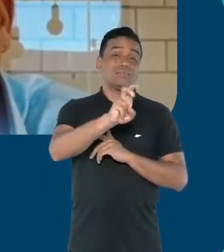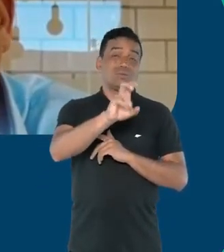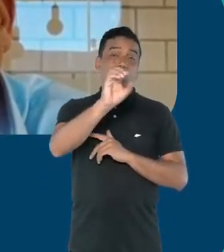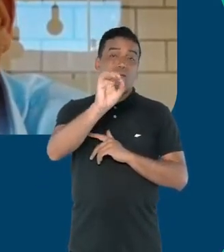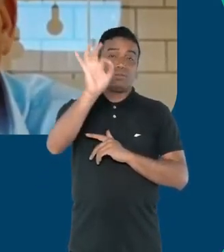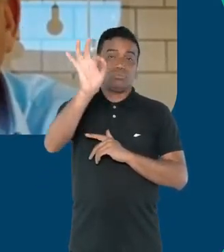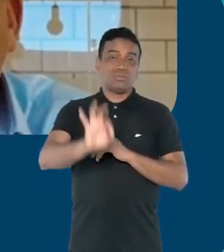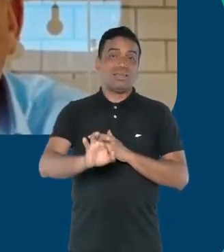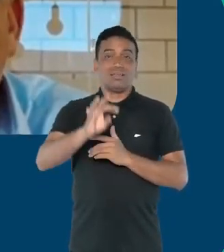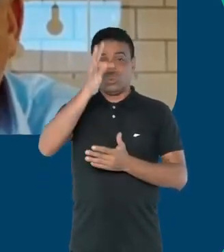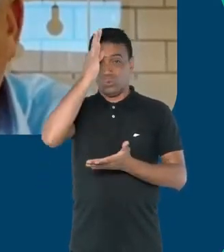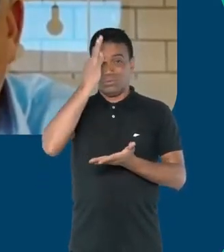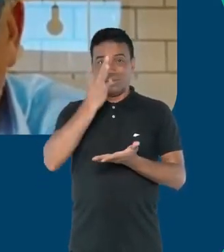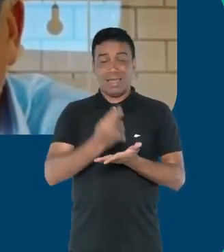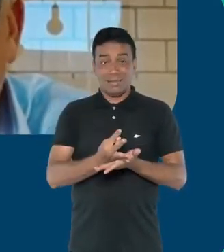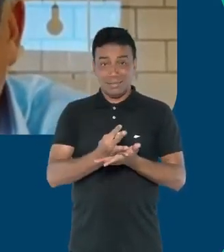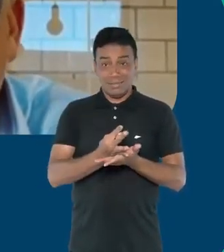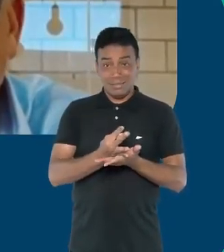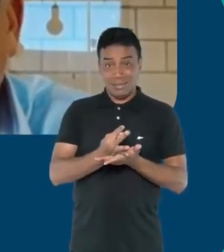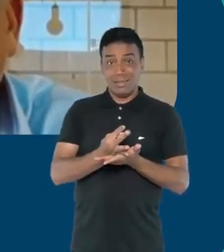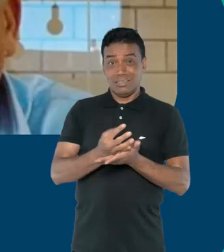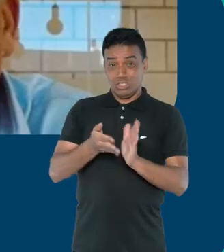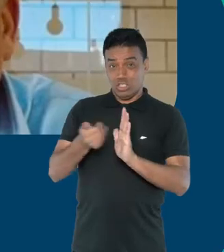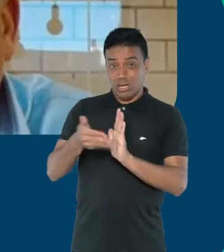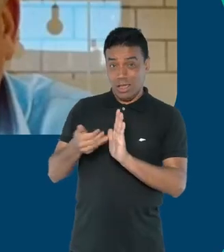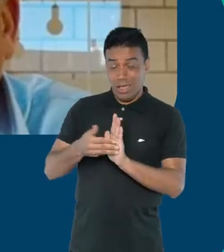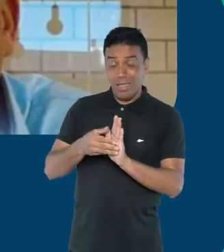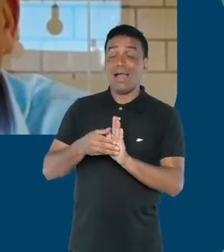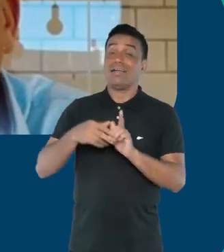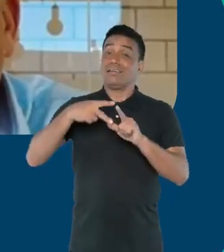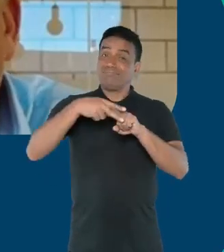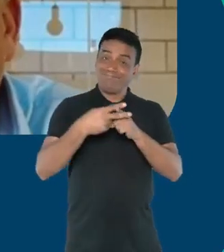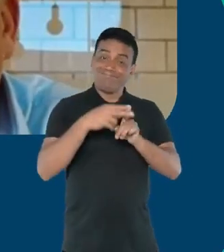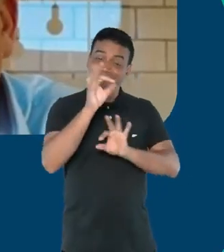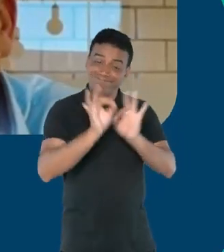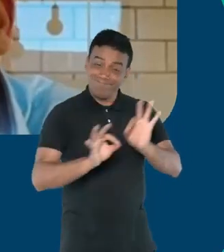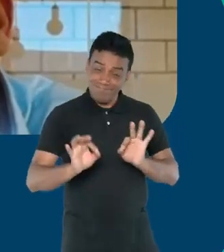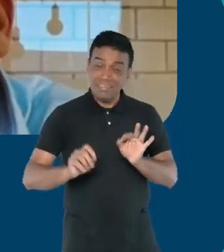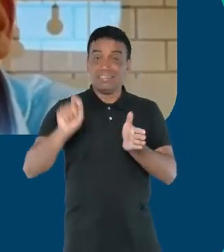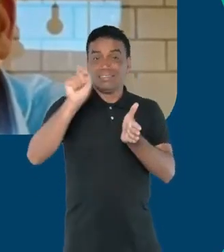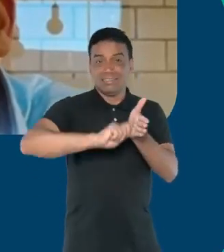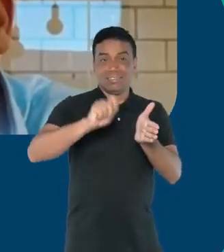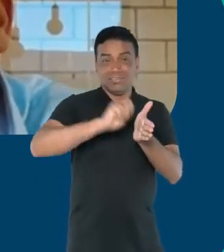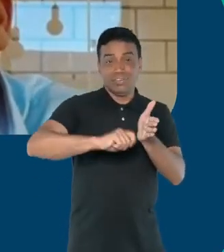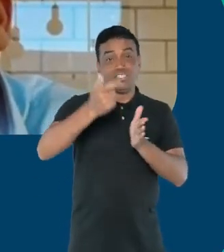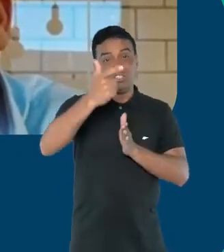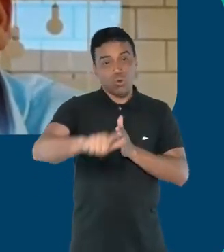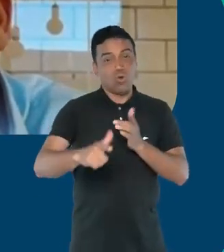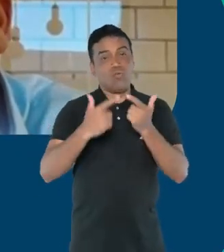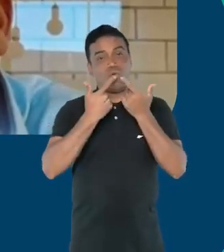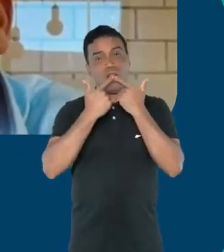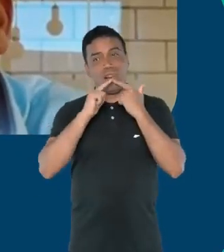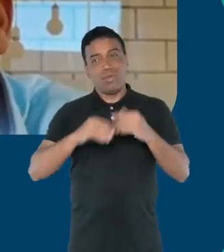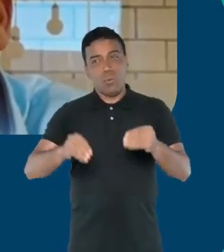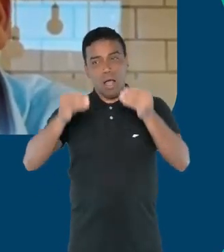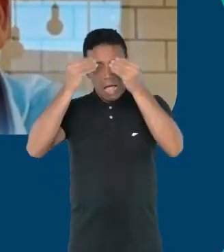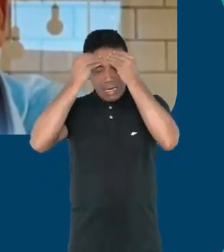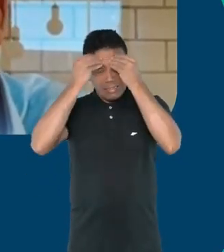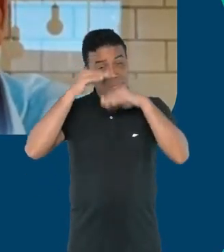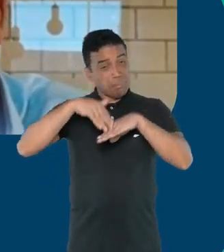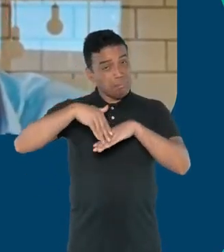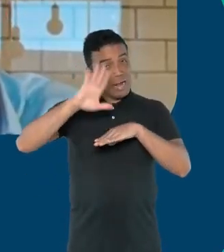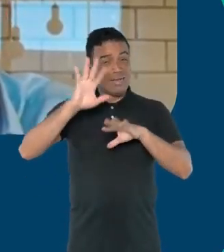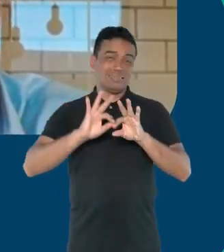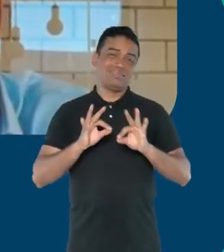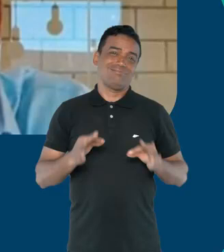da tese e reescrevi todo ele, buscando sempre uma linguagem ali mais simples,